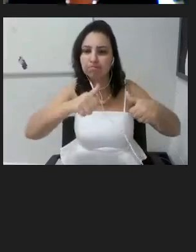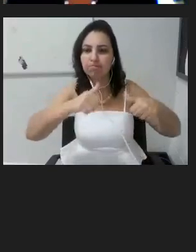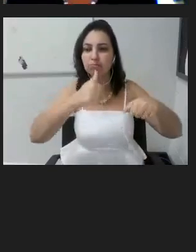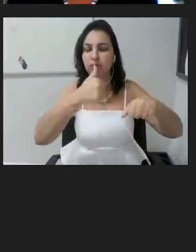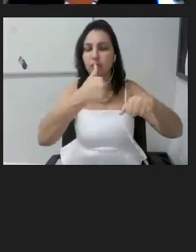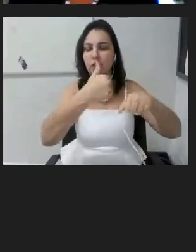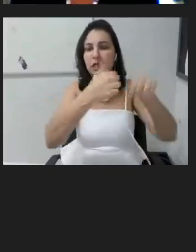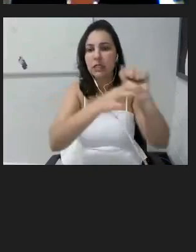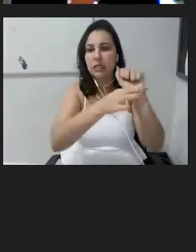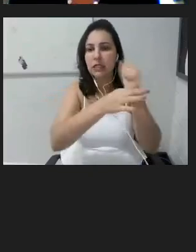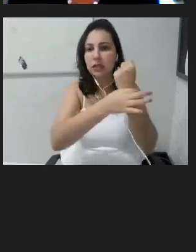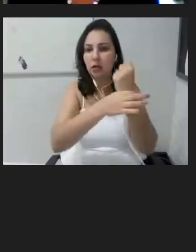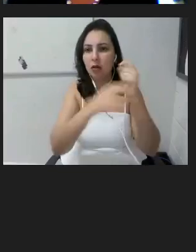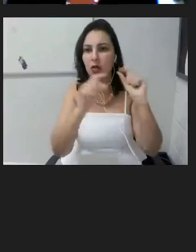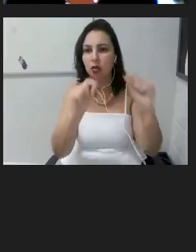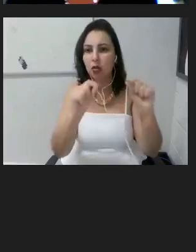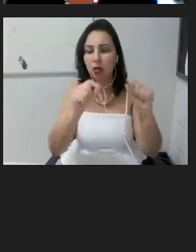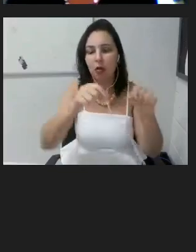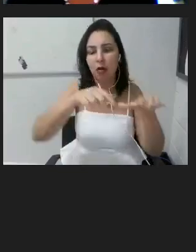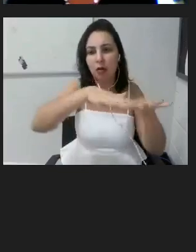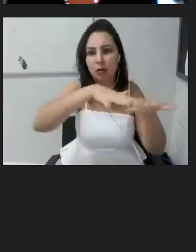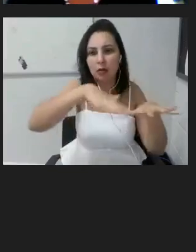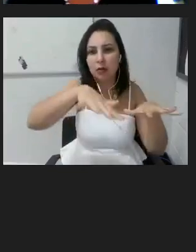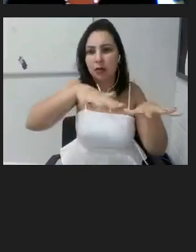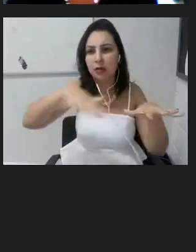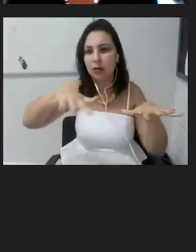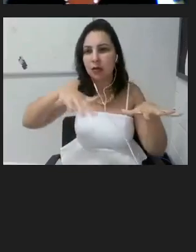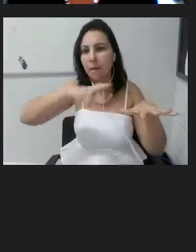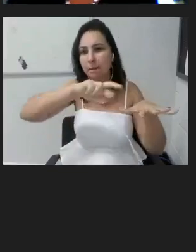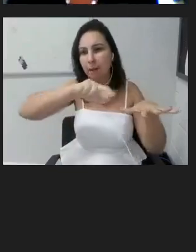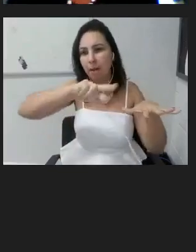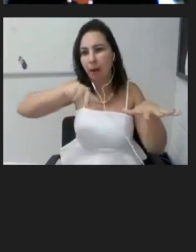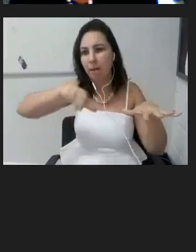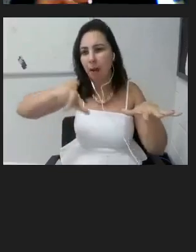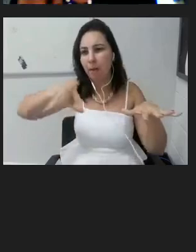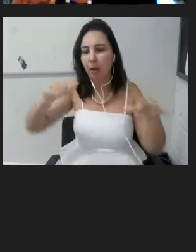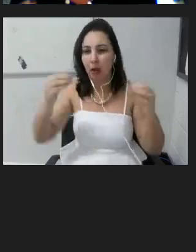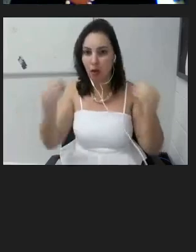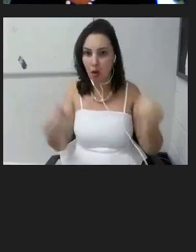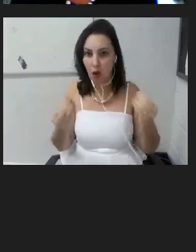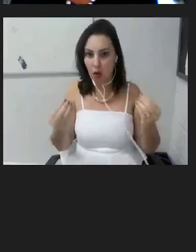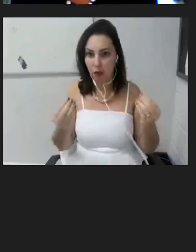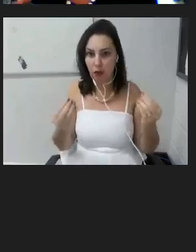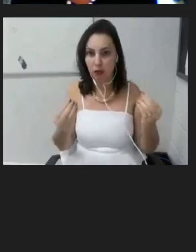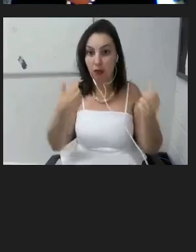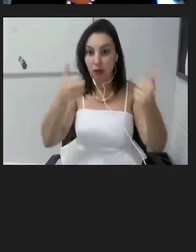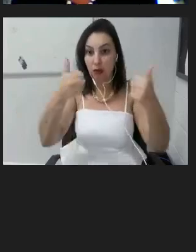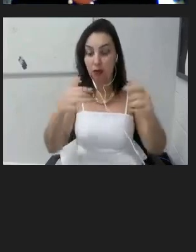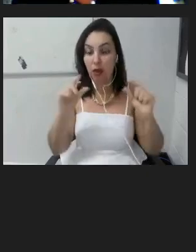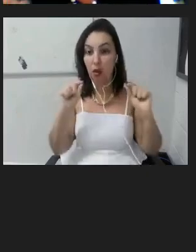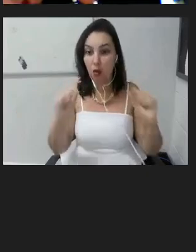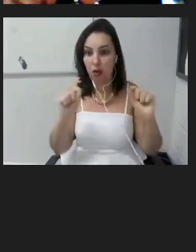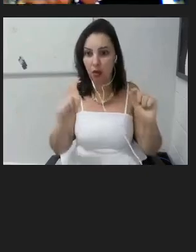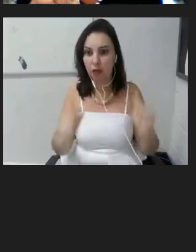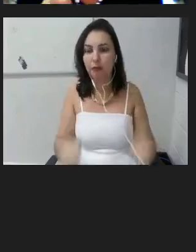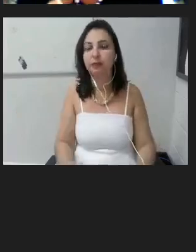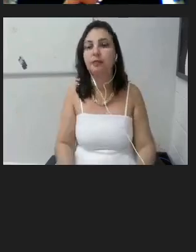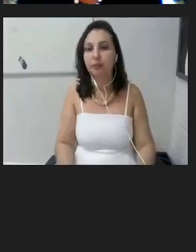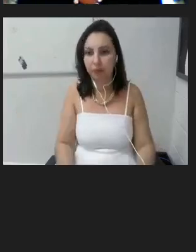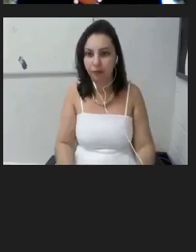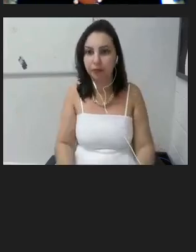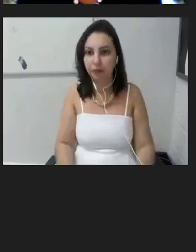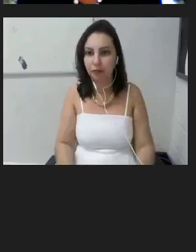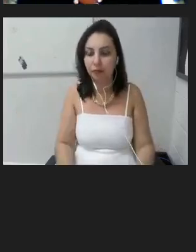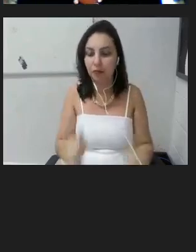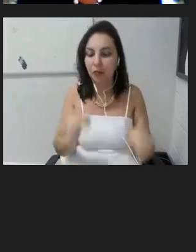nos diferentes espaços que a gente frequenta. E aí vai dizer que, para eu desenvolver